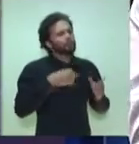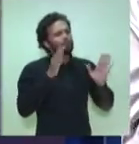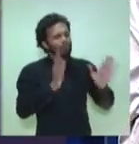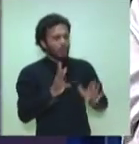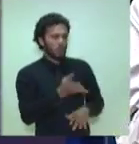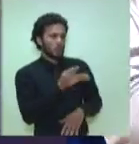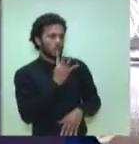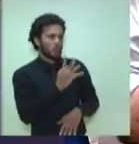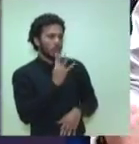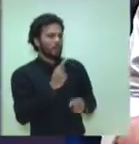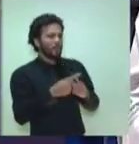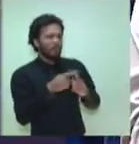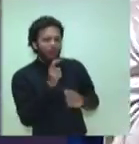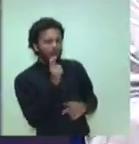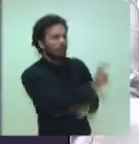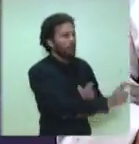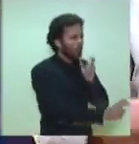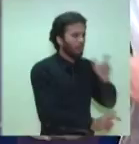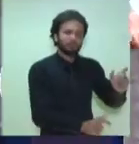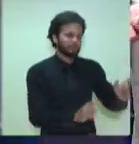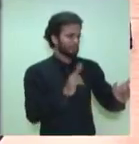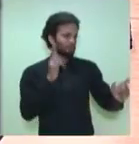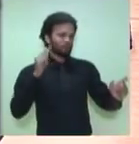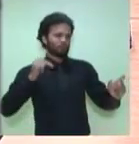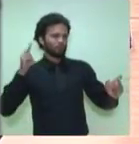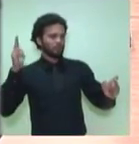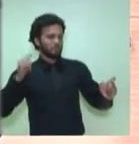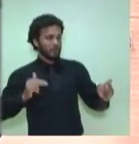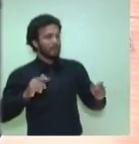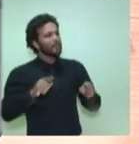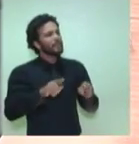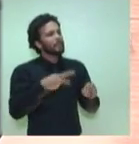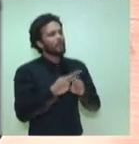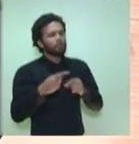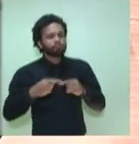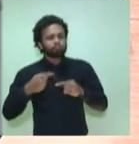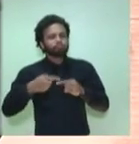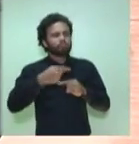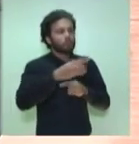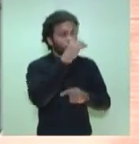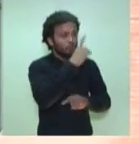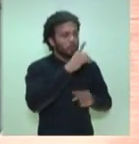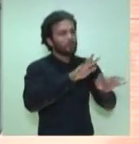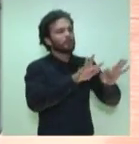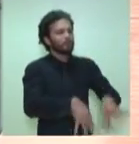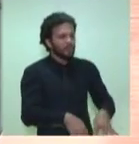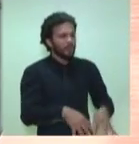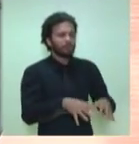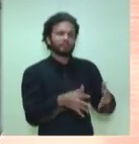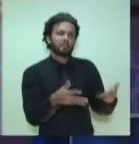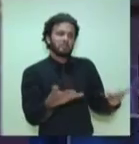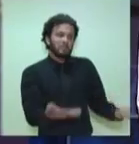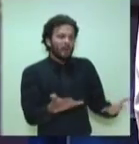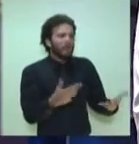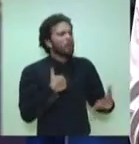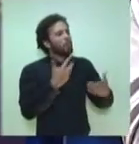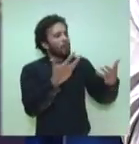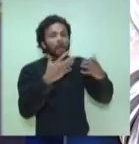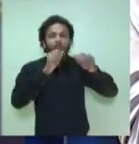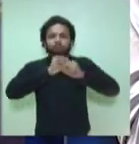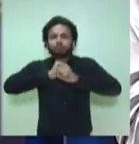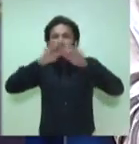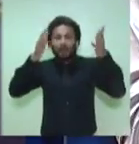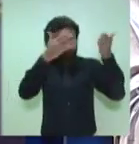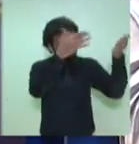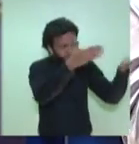estimo pessoalmente, eleição vai passar, tudo isso, e domingo acaba tudo isso. Eu quero deixar bem claro para